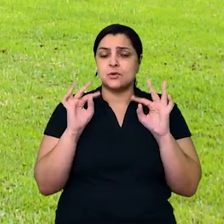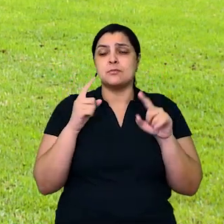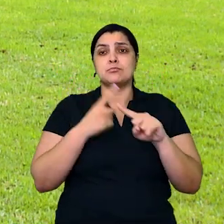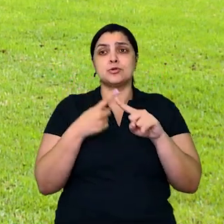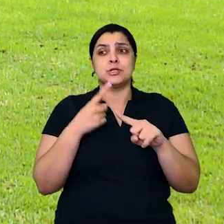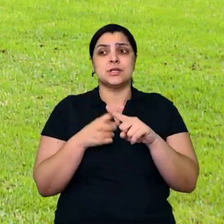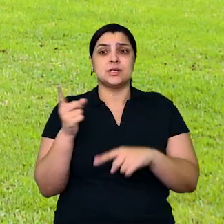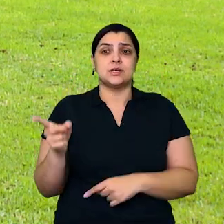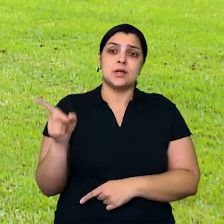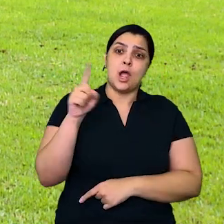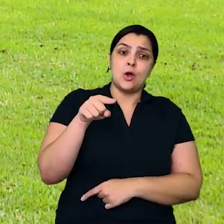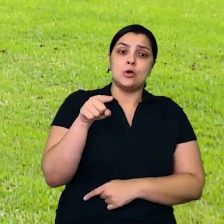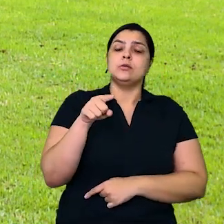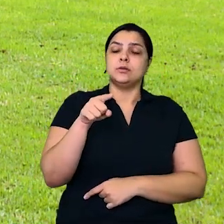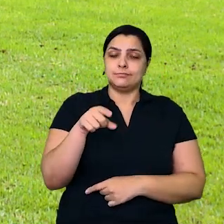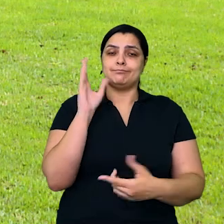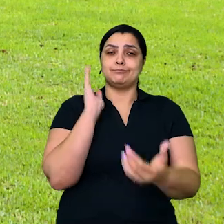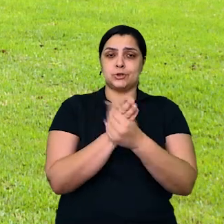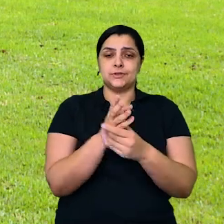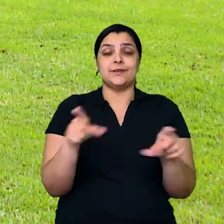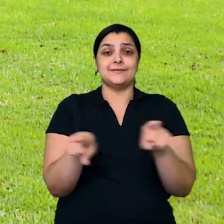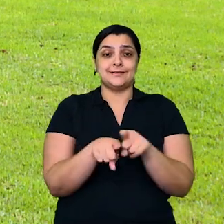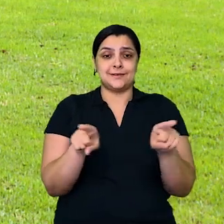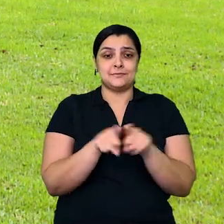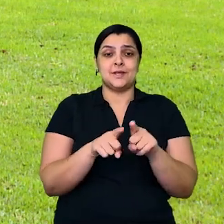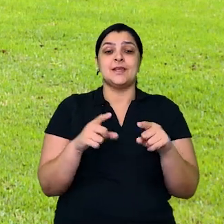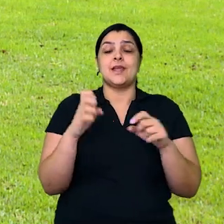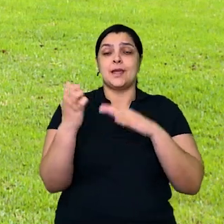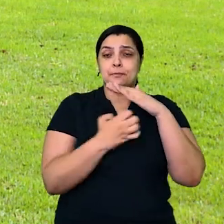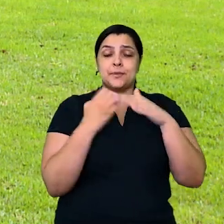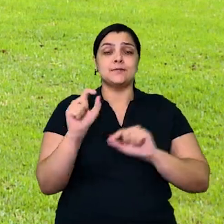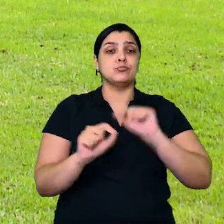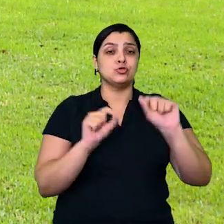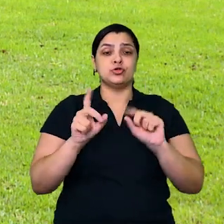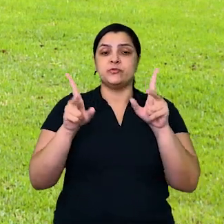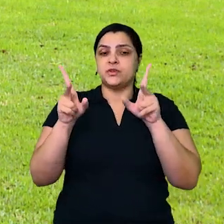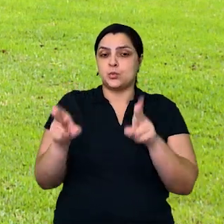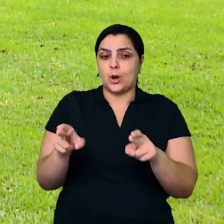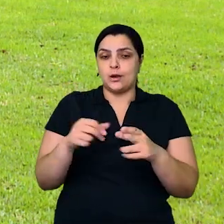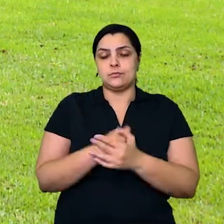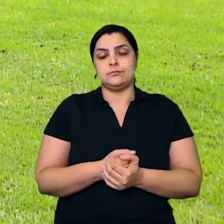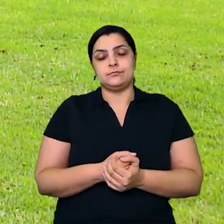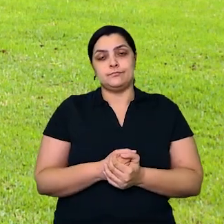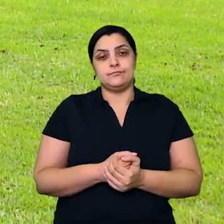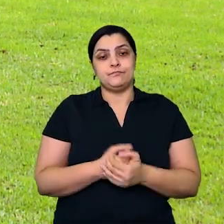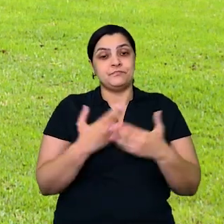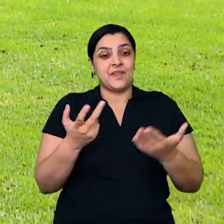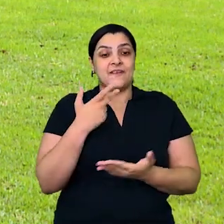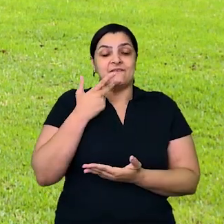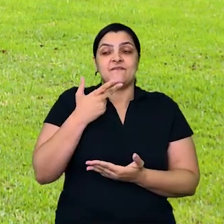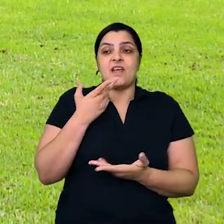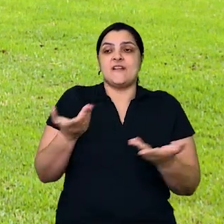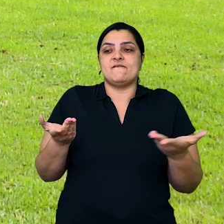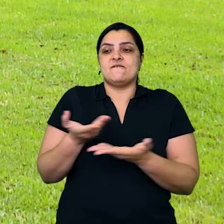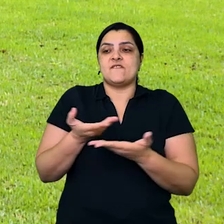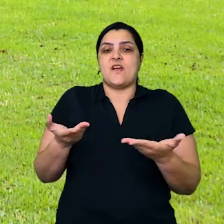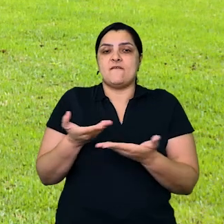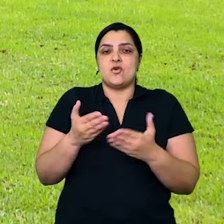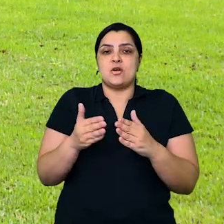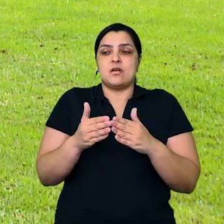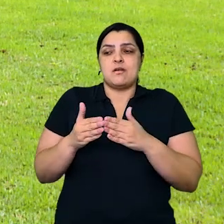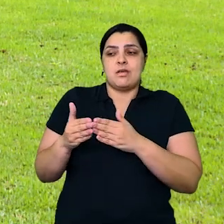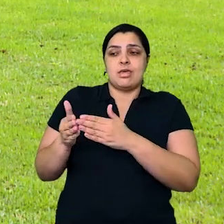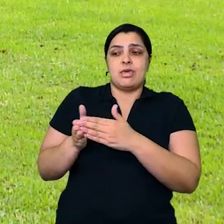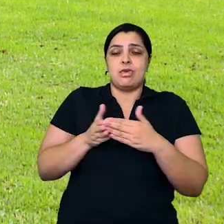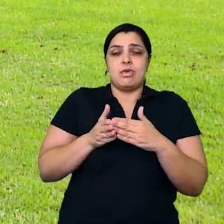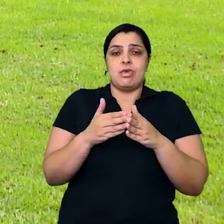Isso porque a mulher também ingressou com ação contra a empresa pelo mesmo motivo. o que caracterizaria troca de favores.